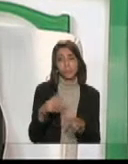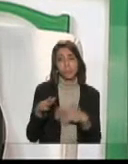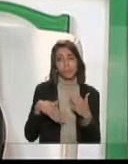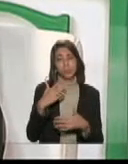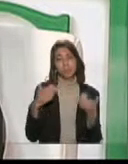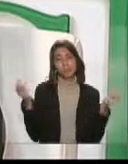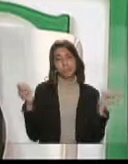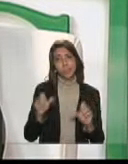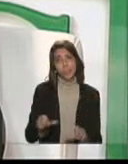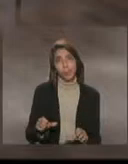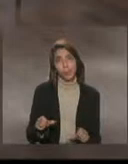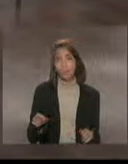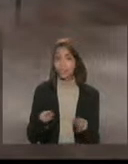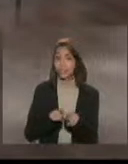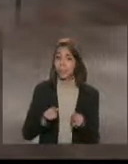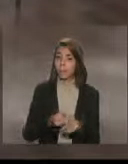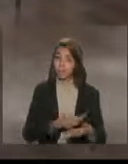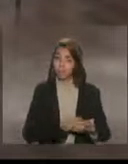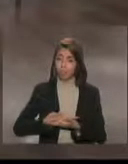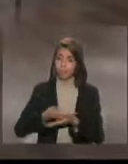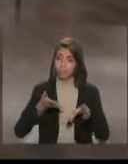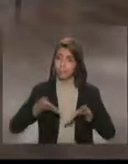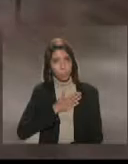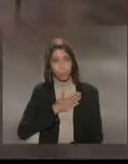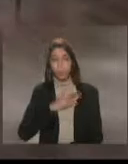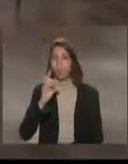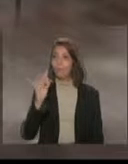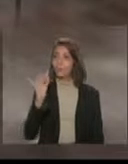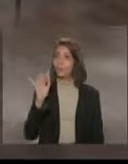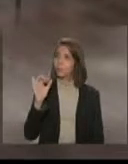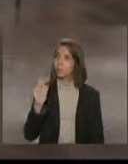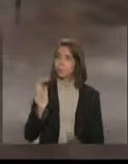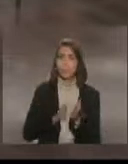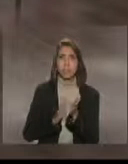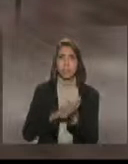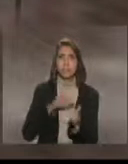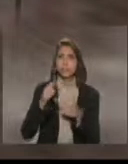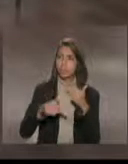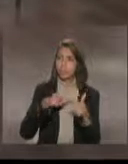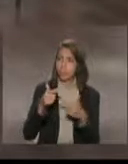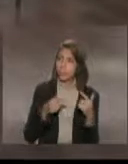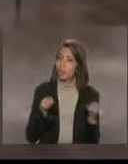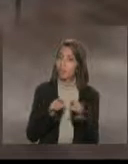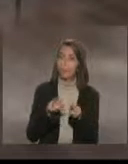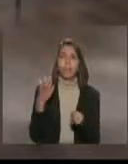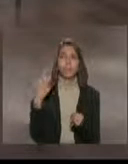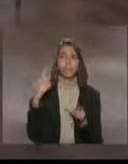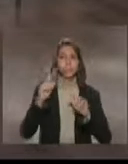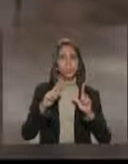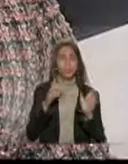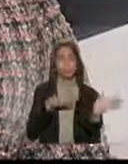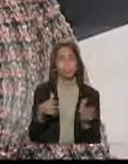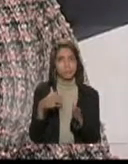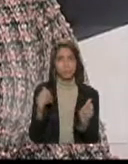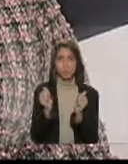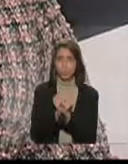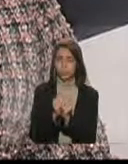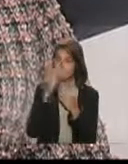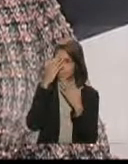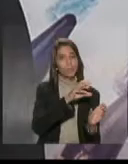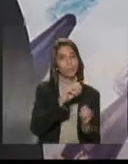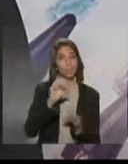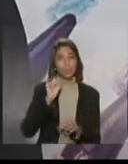que desenvolve há 25 anos com adolescentes grávidas. Então fique com a gente. Porque às vezes a gente fala assim, falta